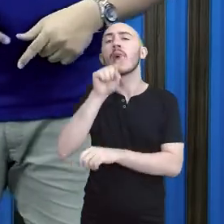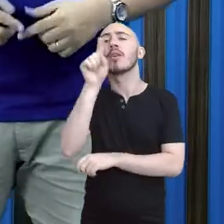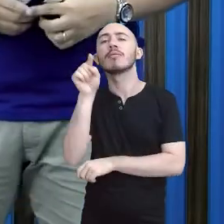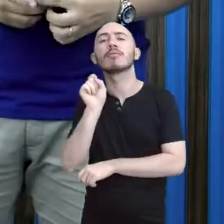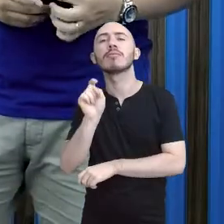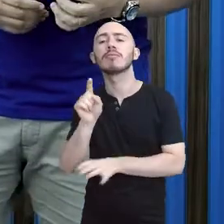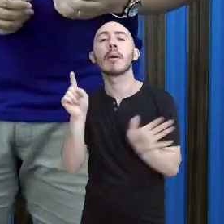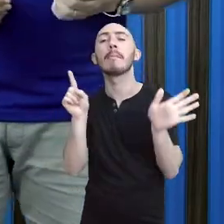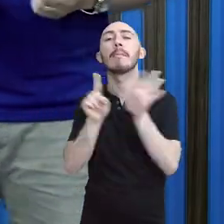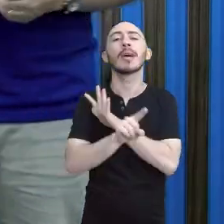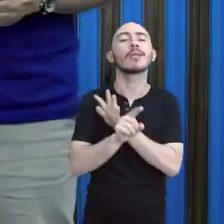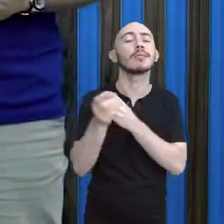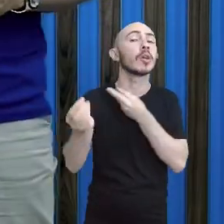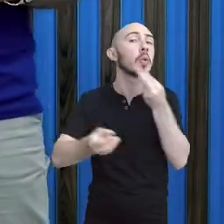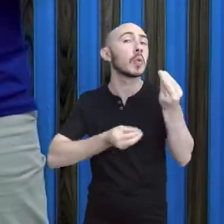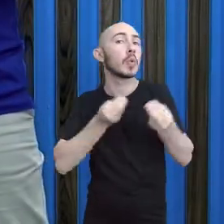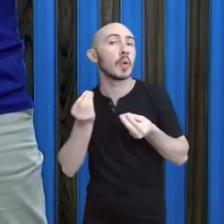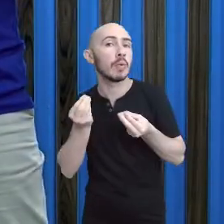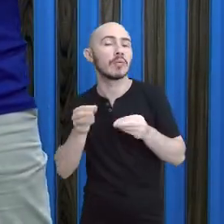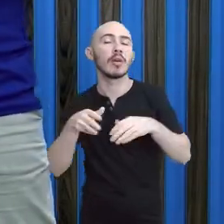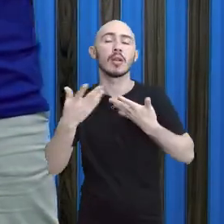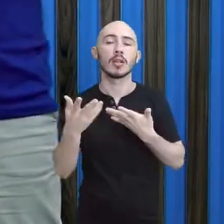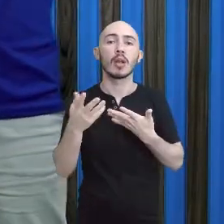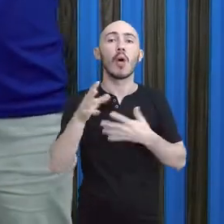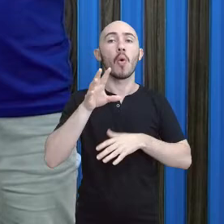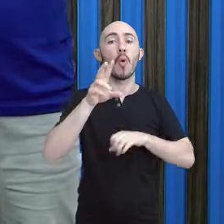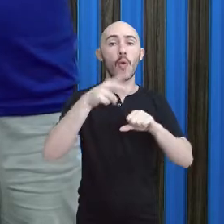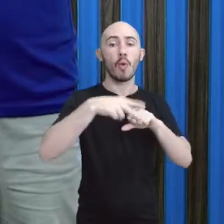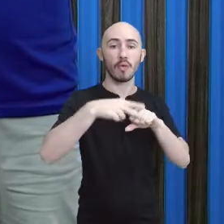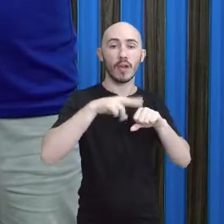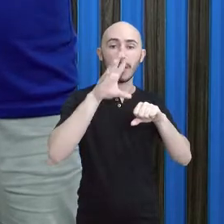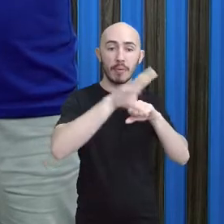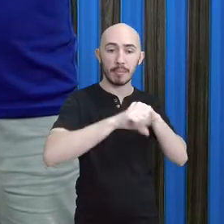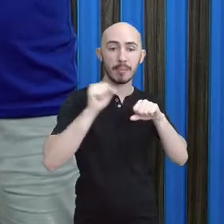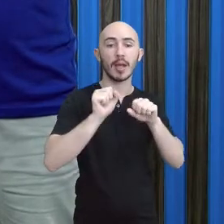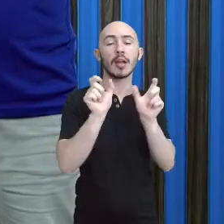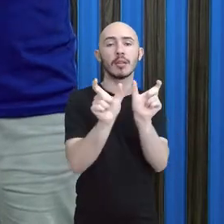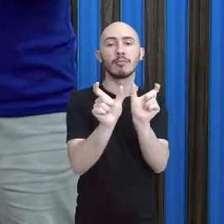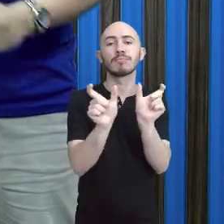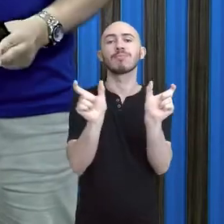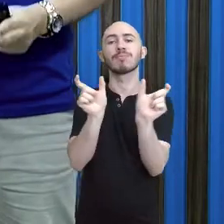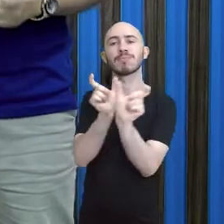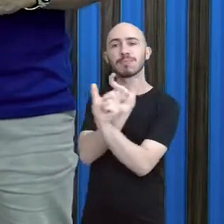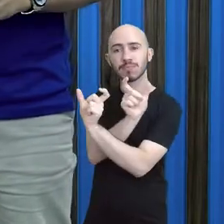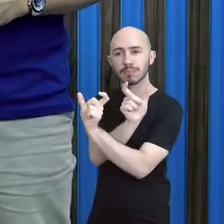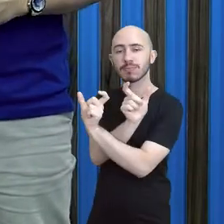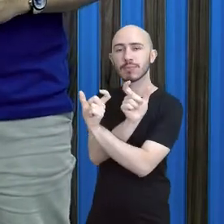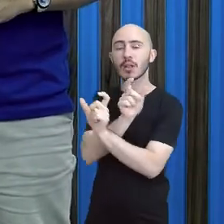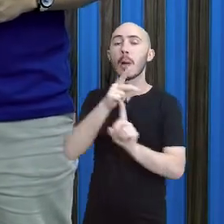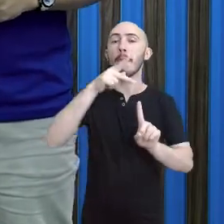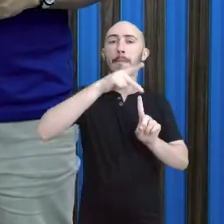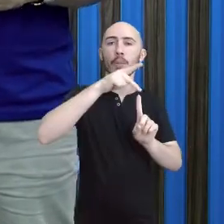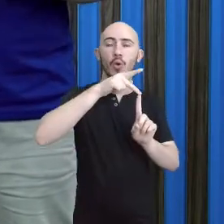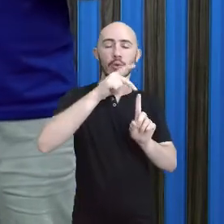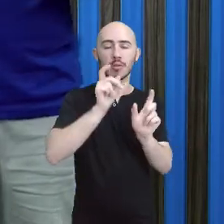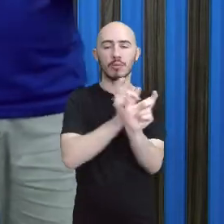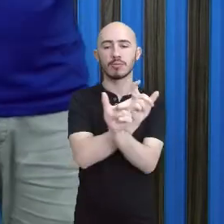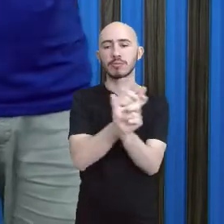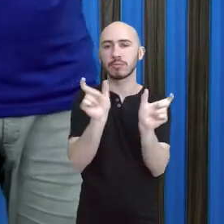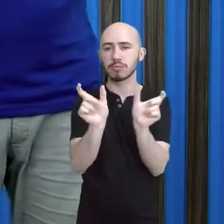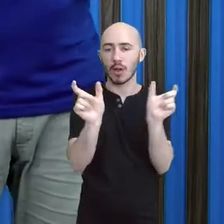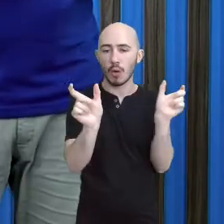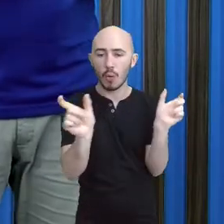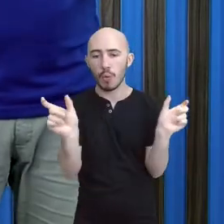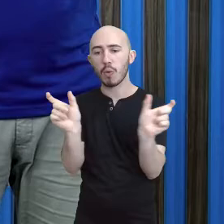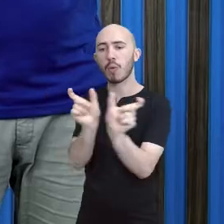interrogativa? Interrogativa, eu vou pegar o meu verbo e vou trocar ele de lugar com o meu pronome. Lembra que é o pronome? Aquele que